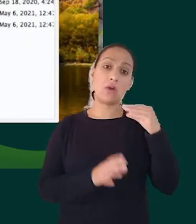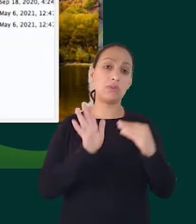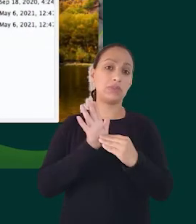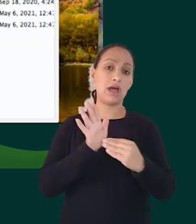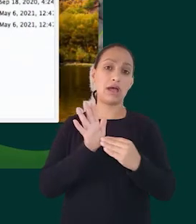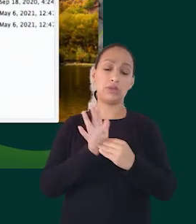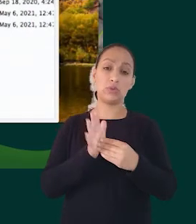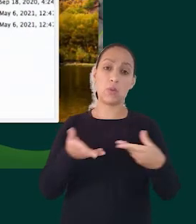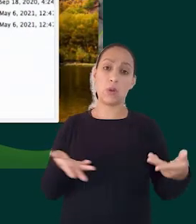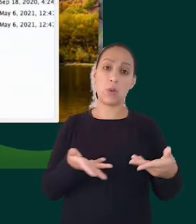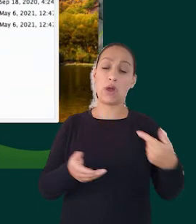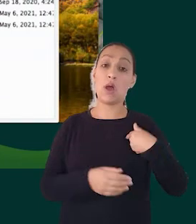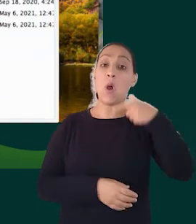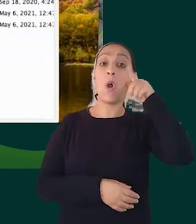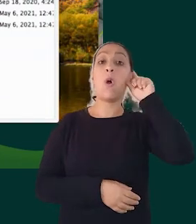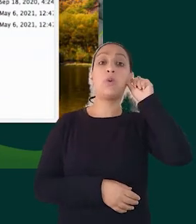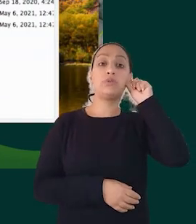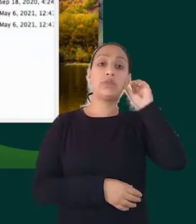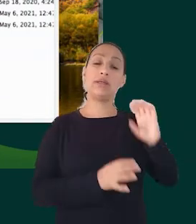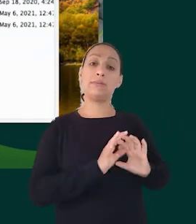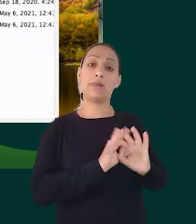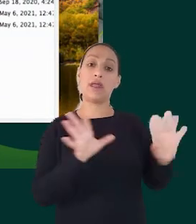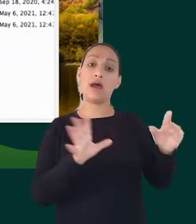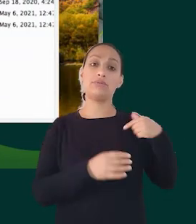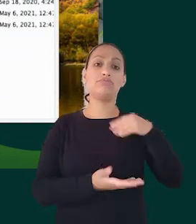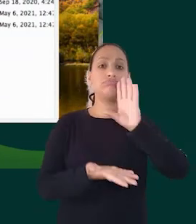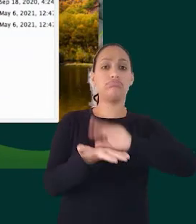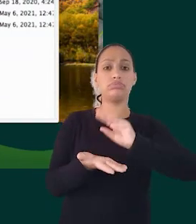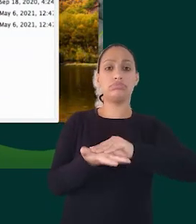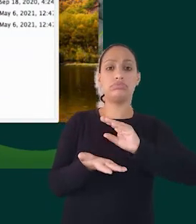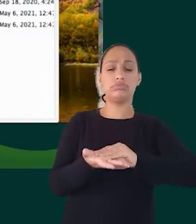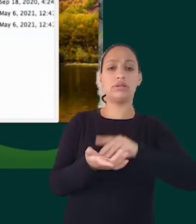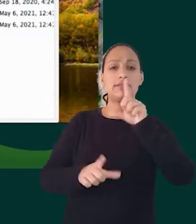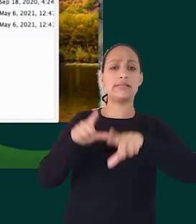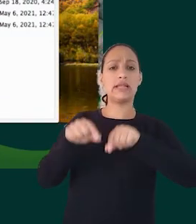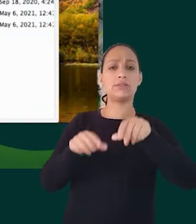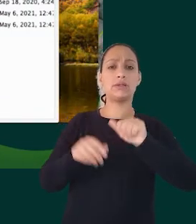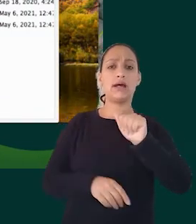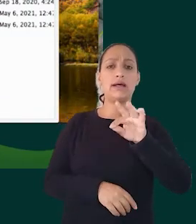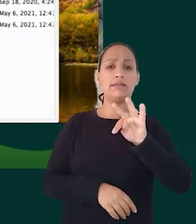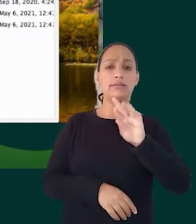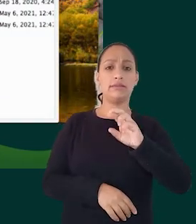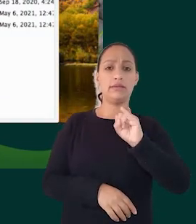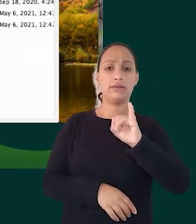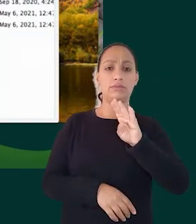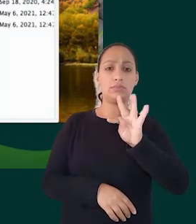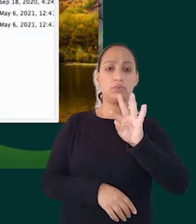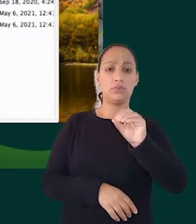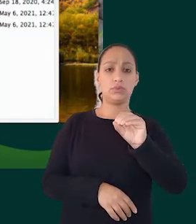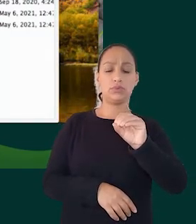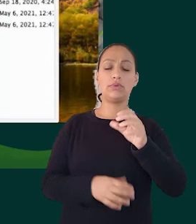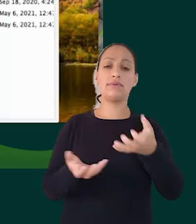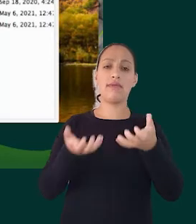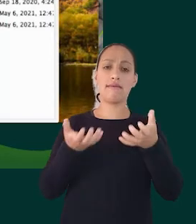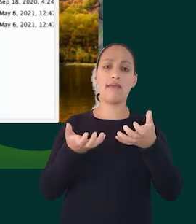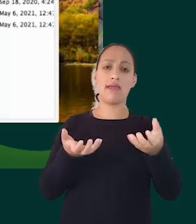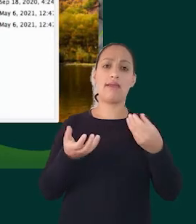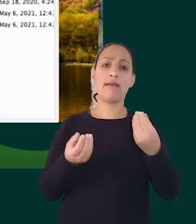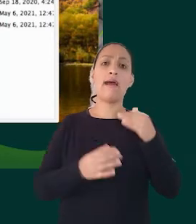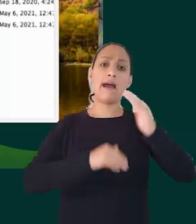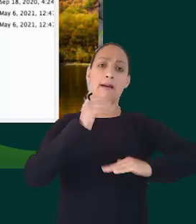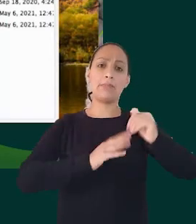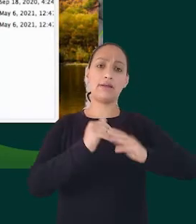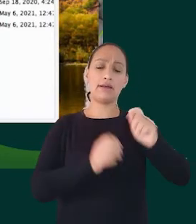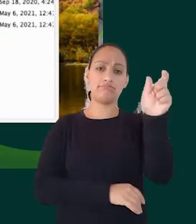foi disponibilizado ontem, baixar, selecionar os atributos que a gente quer, aplicar um determinado algoritmo de